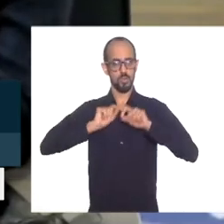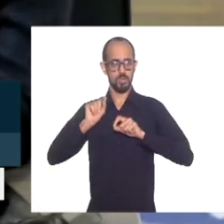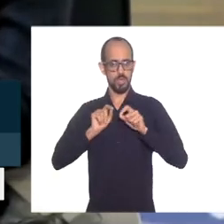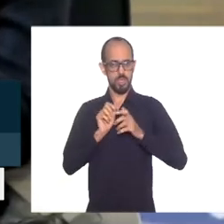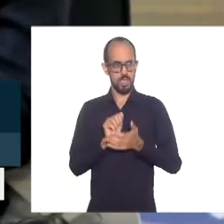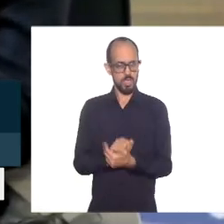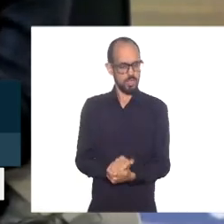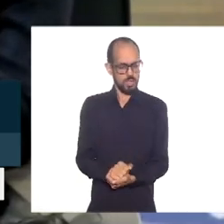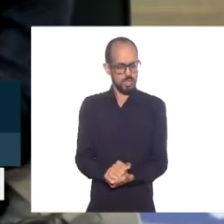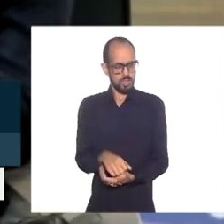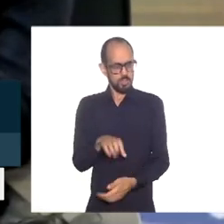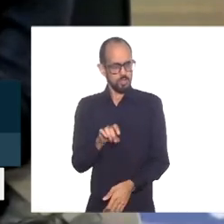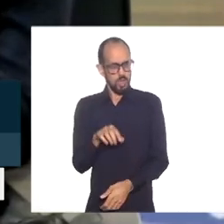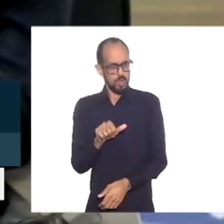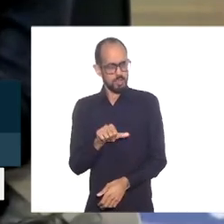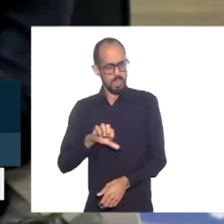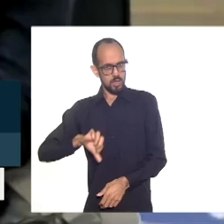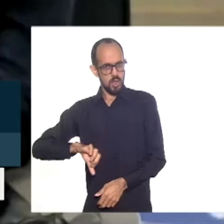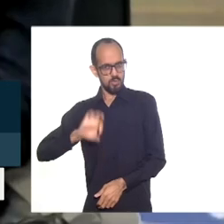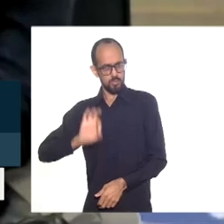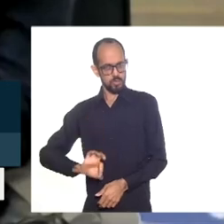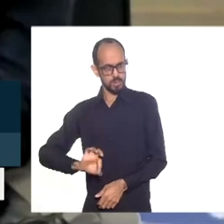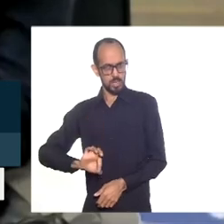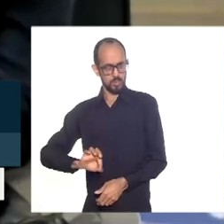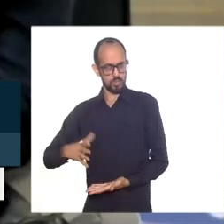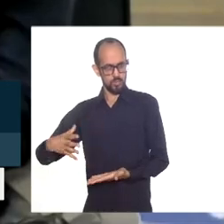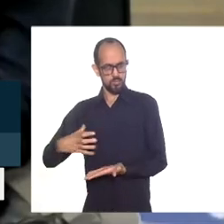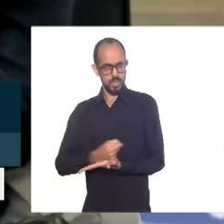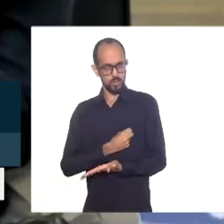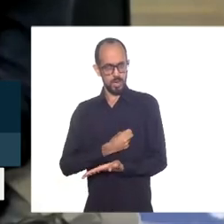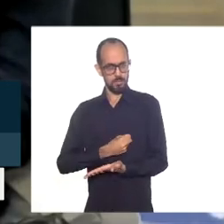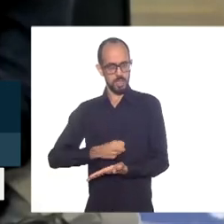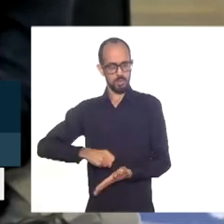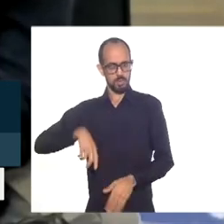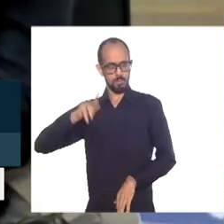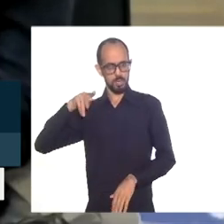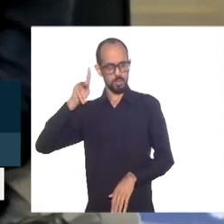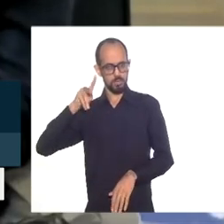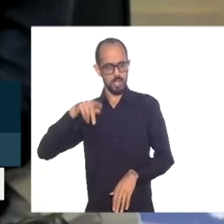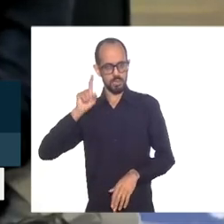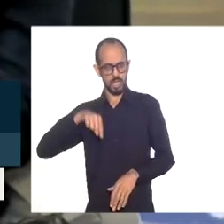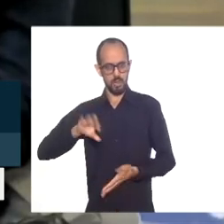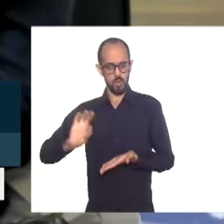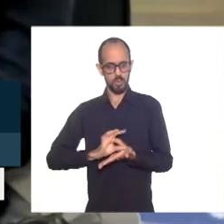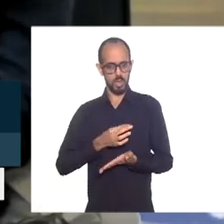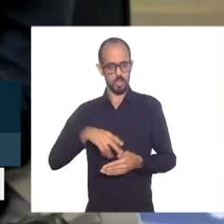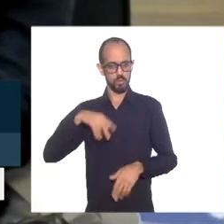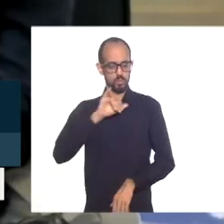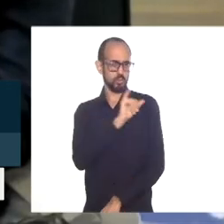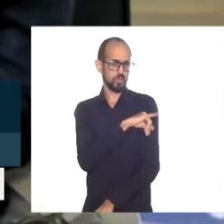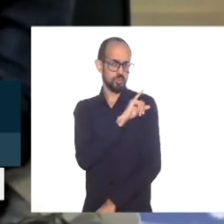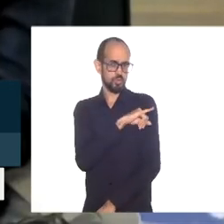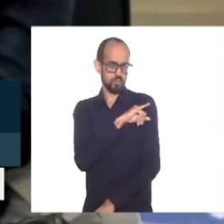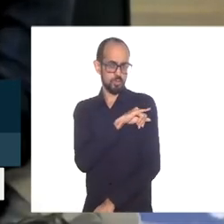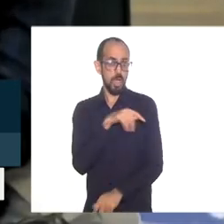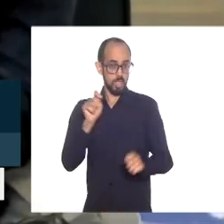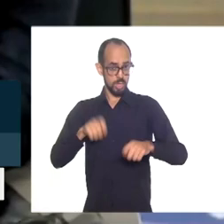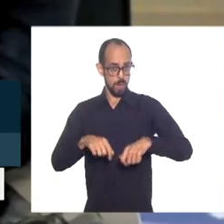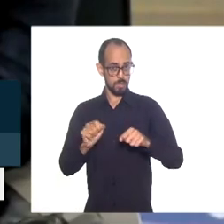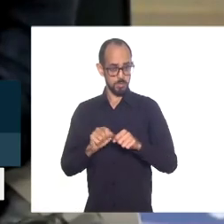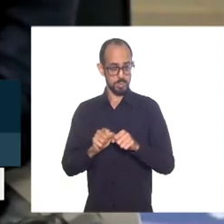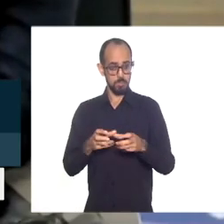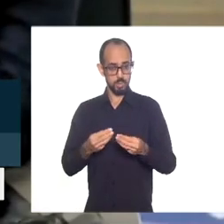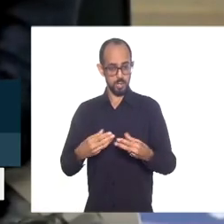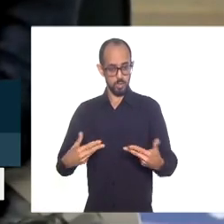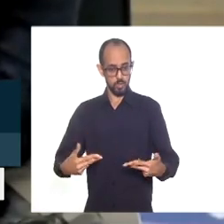só 19% do faturamento da Petrobras é comprado no Rio de Janeiro. Falei, não, pode fazer muita coisa no Rio. Aí o deputado